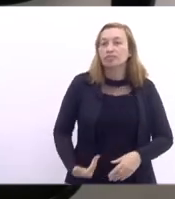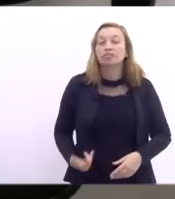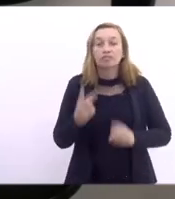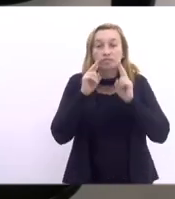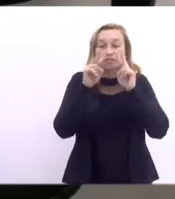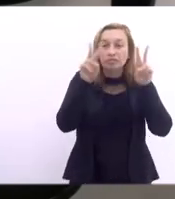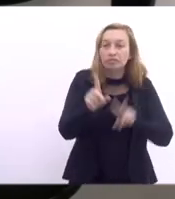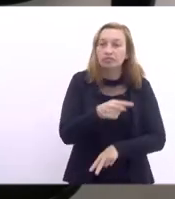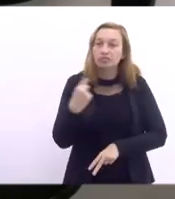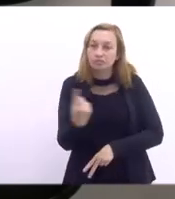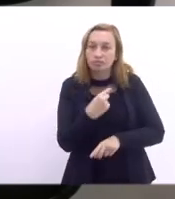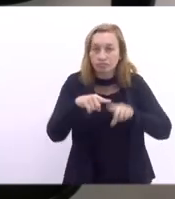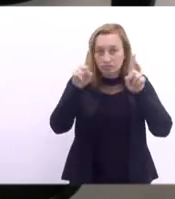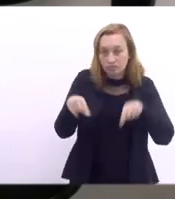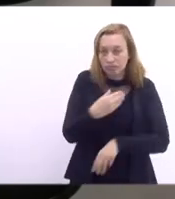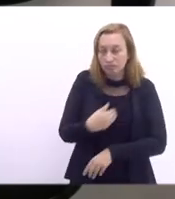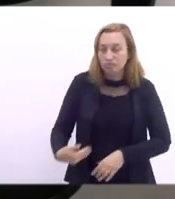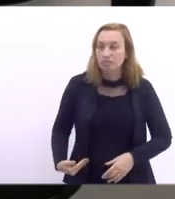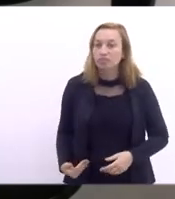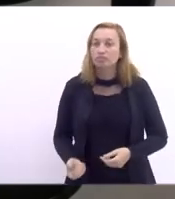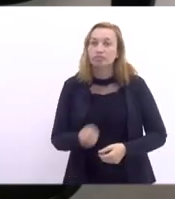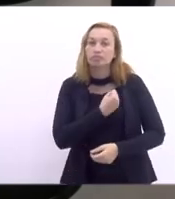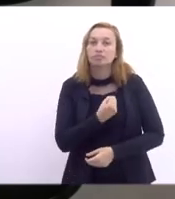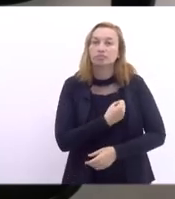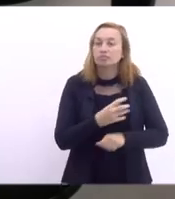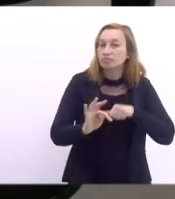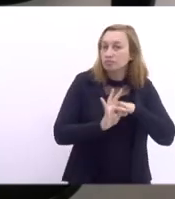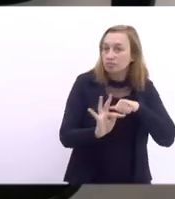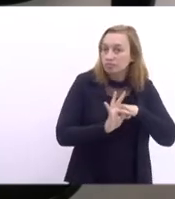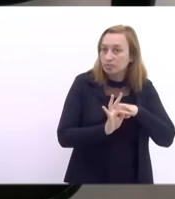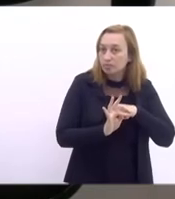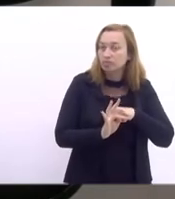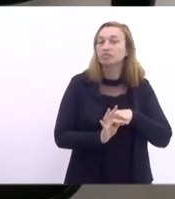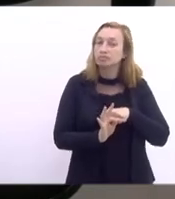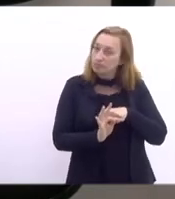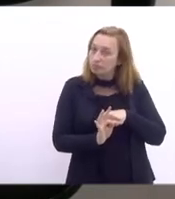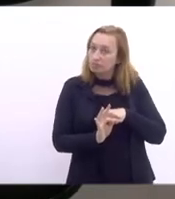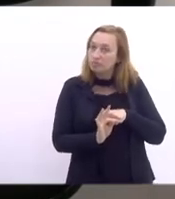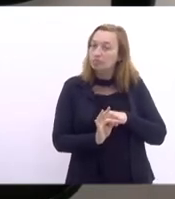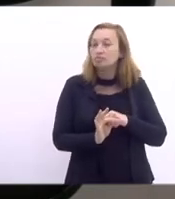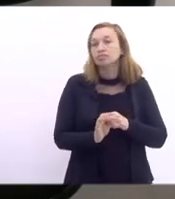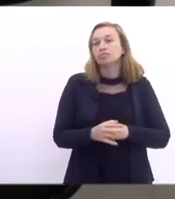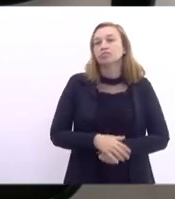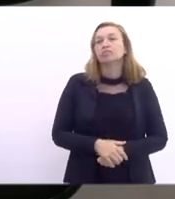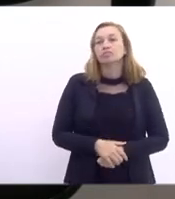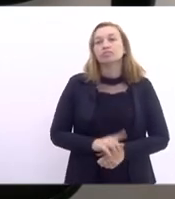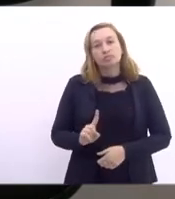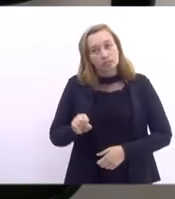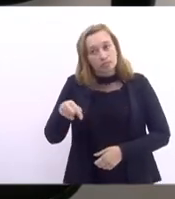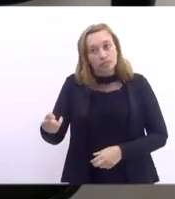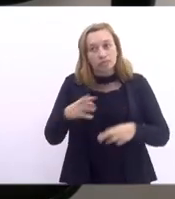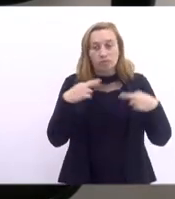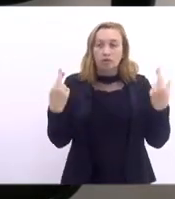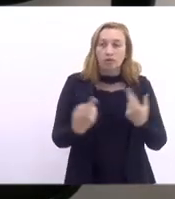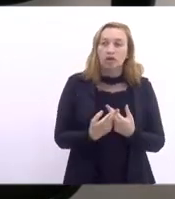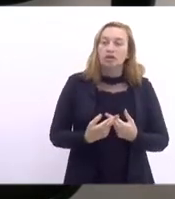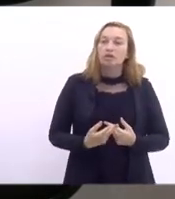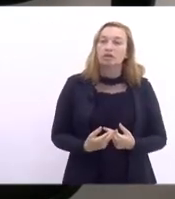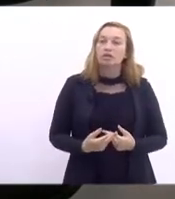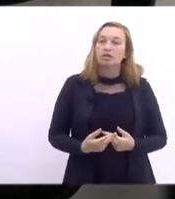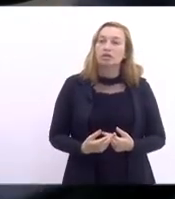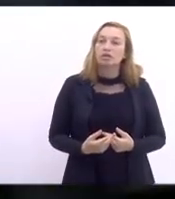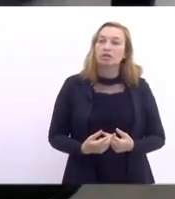visão aqui de servidor com dados técnicos né já que estamos muito bem assessorados e aí na próxima reunião ou